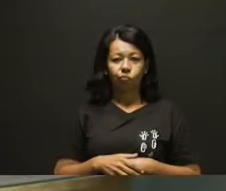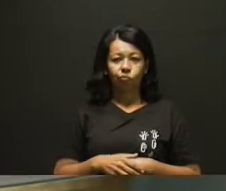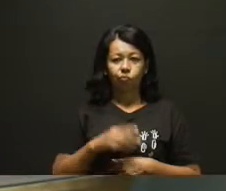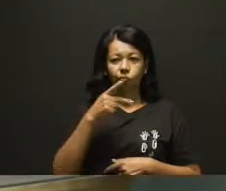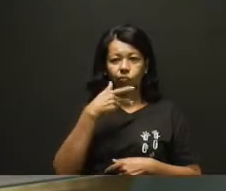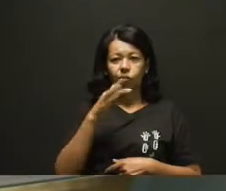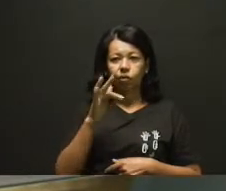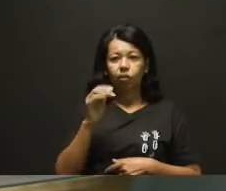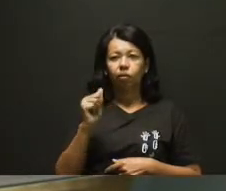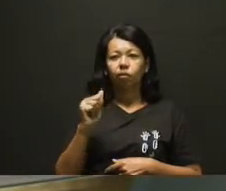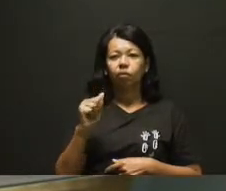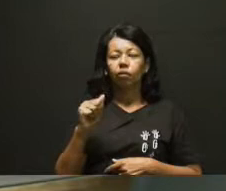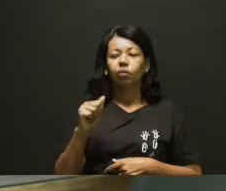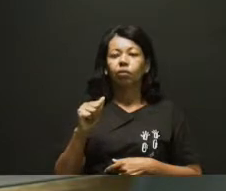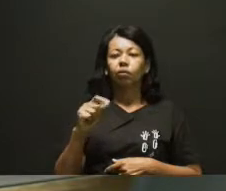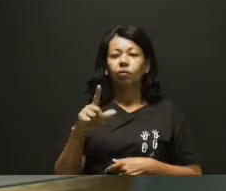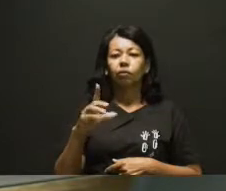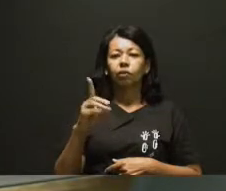fraldas ano